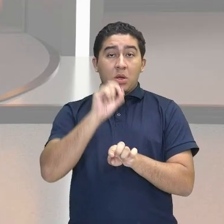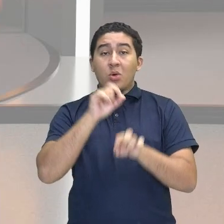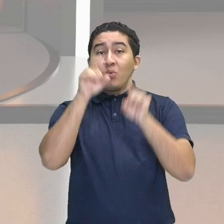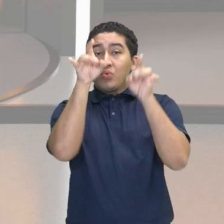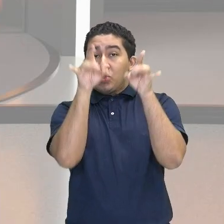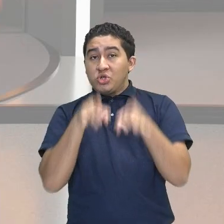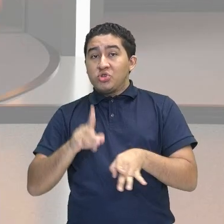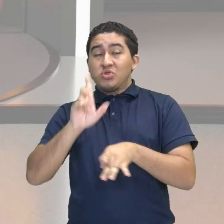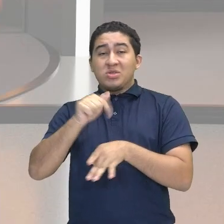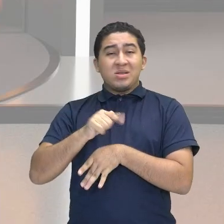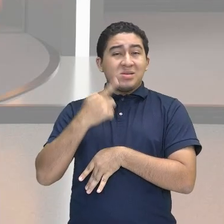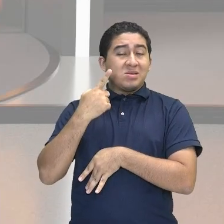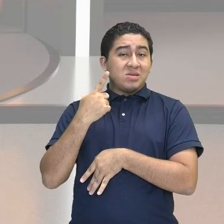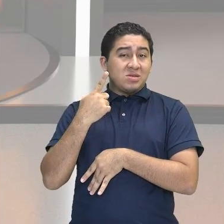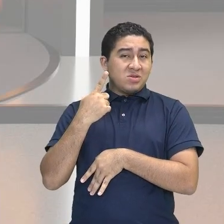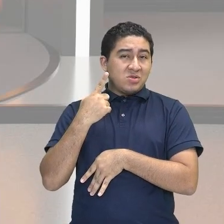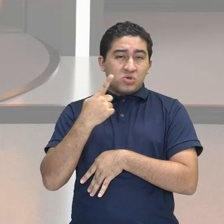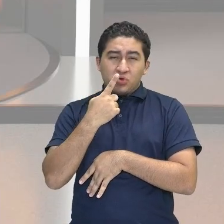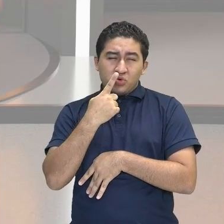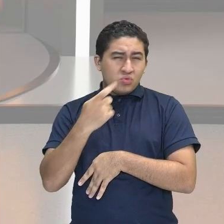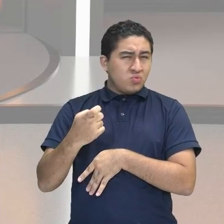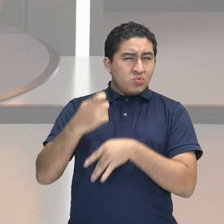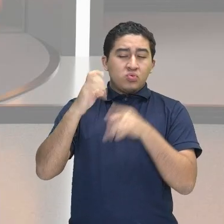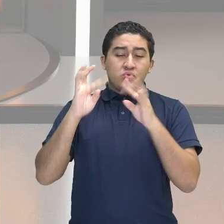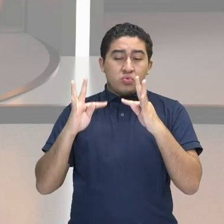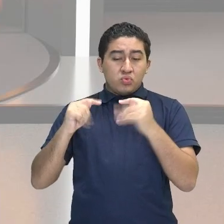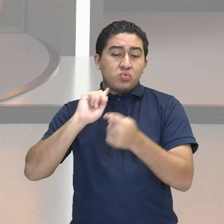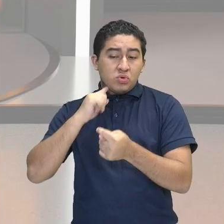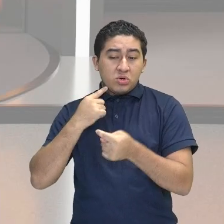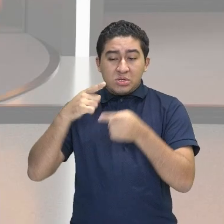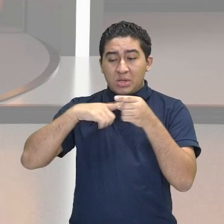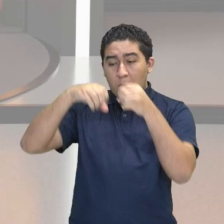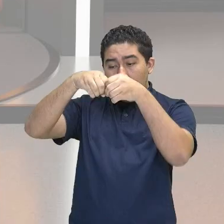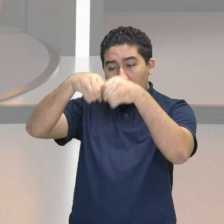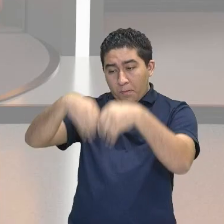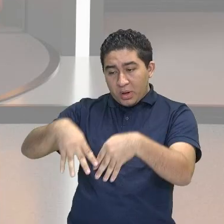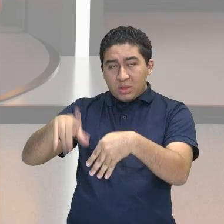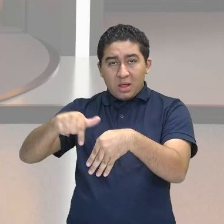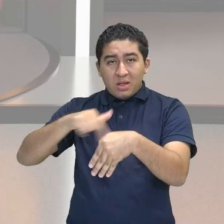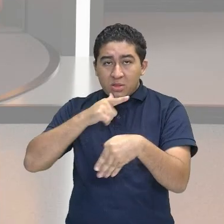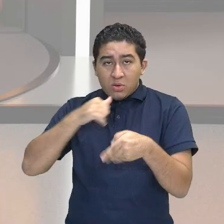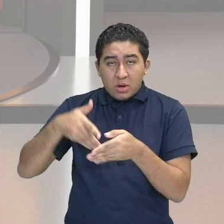do banheiro, do esgoto, elas iam diretamente para esses igarapés. Então, nós tínhamos uma